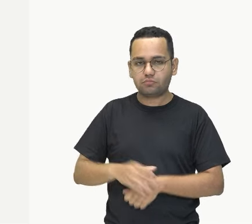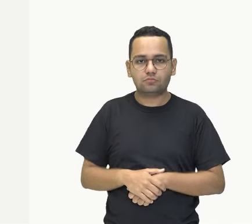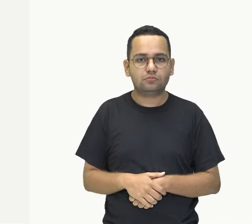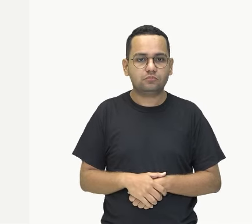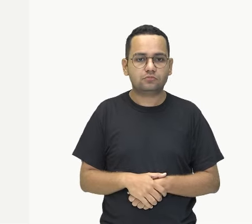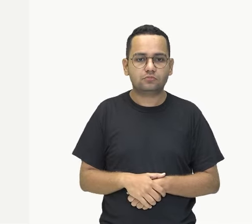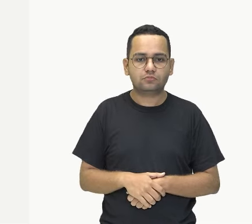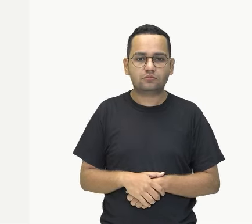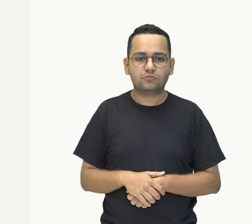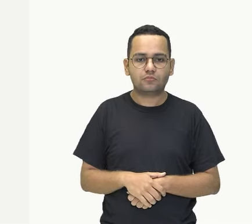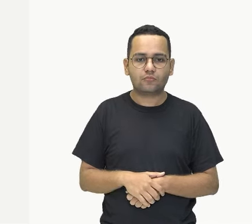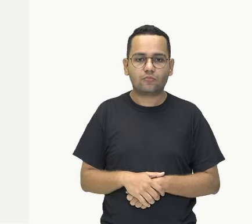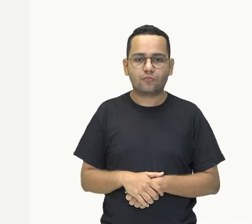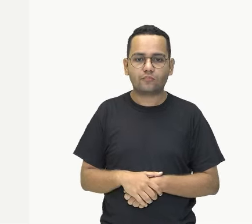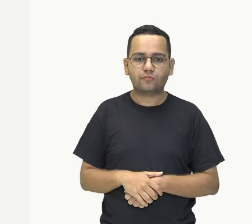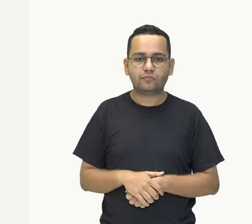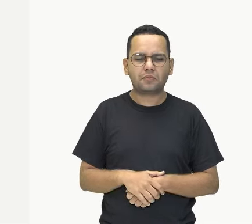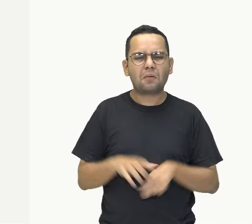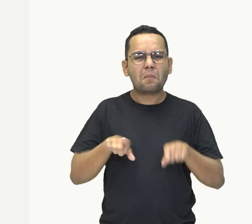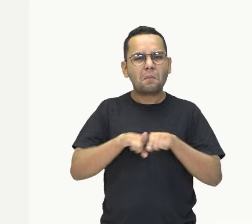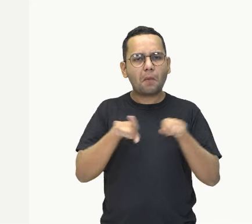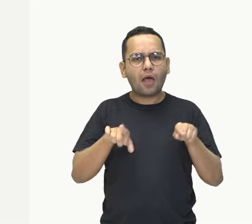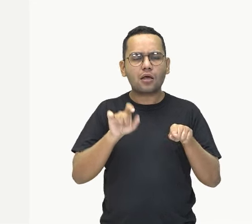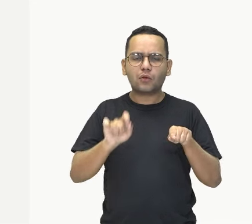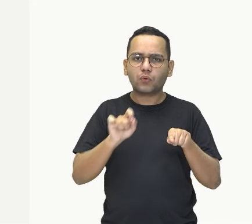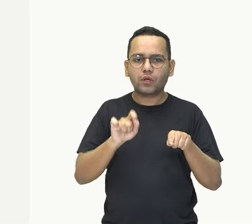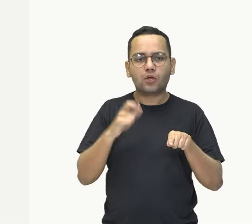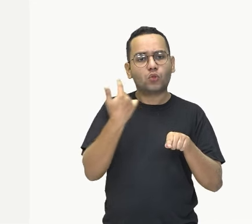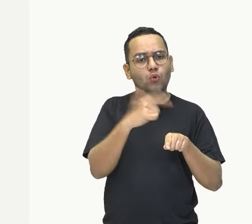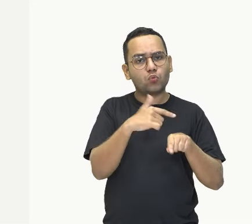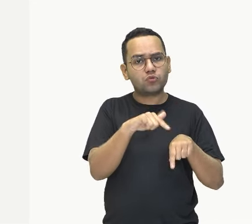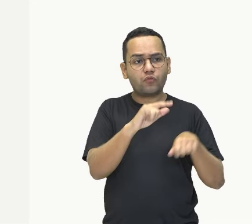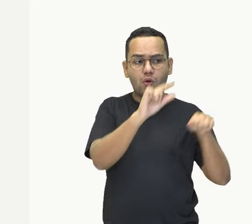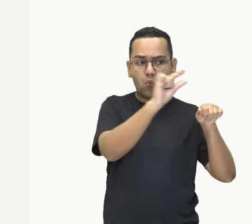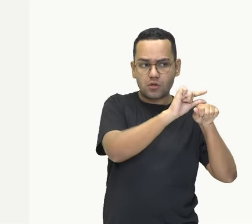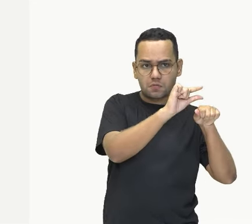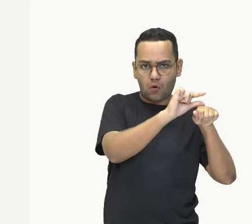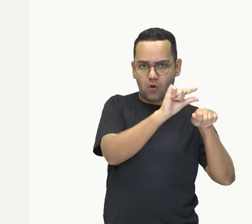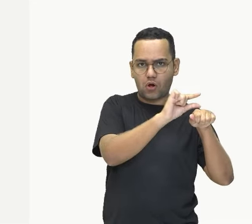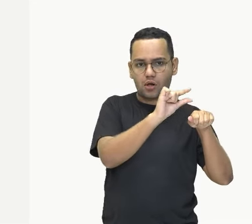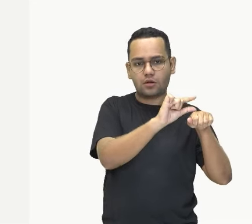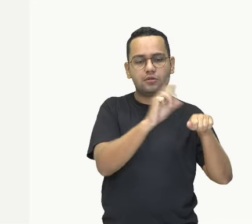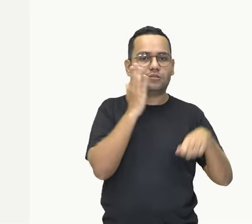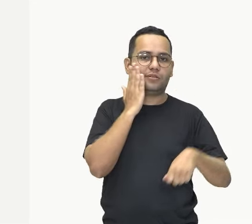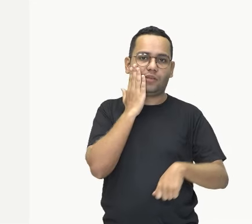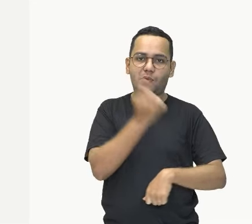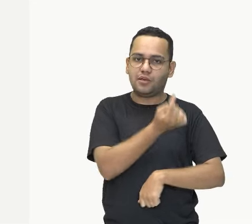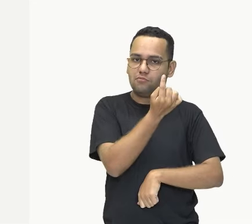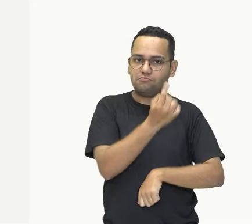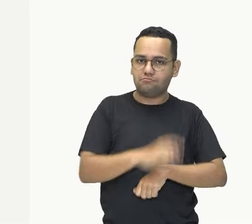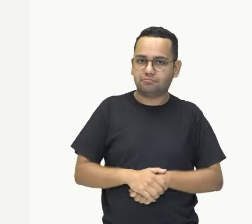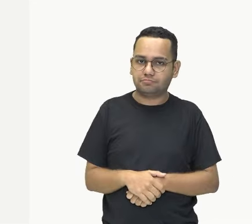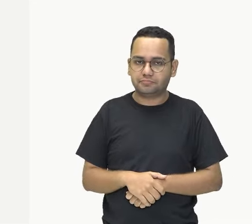que não aparecer o meu expoente, eu tenho que saber já que é o número